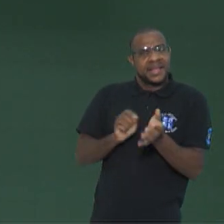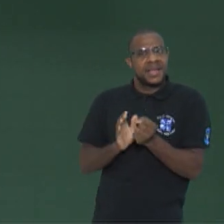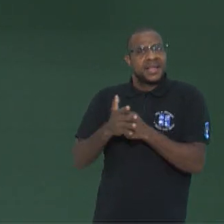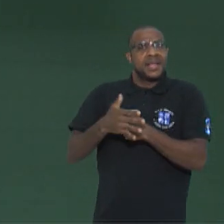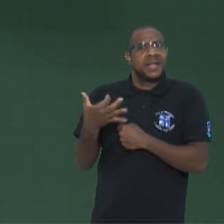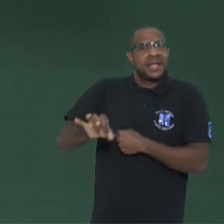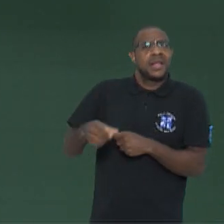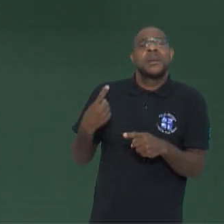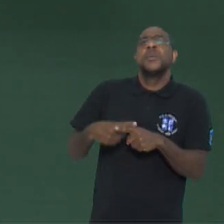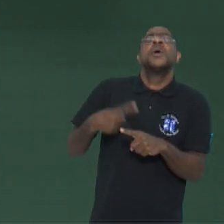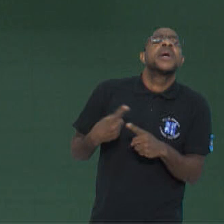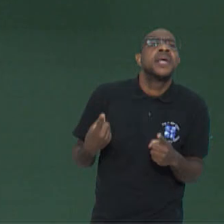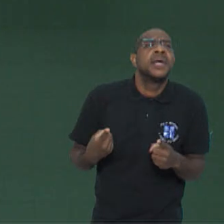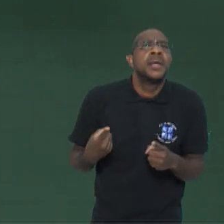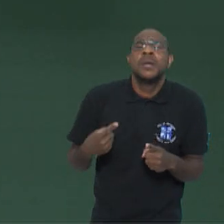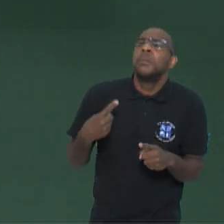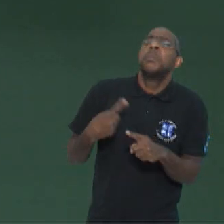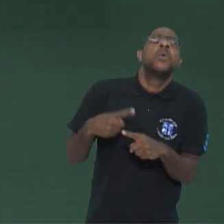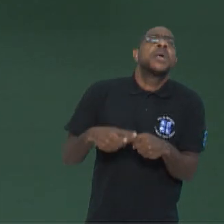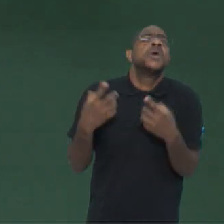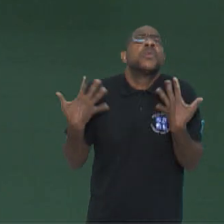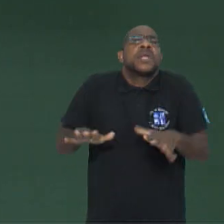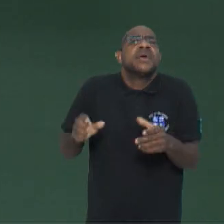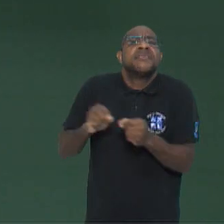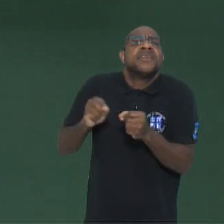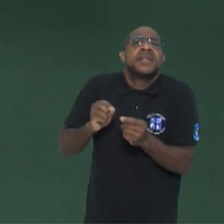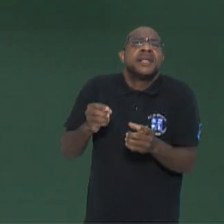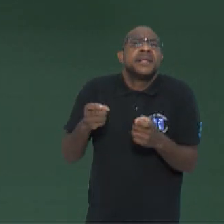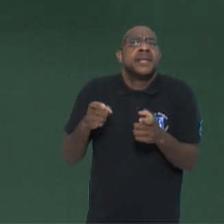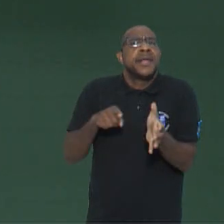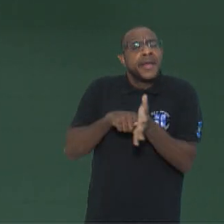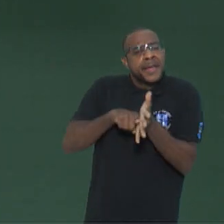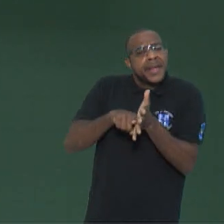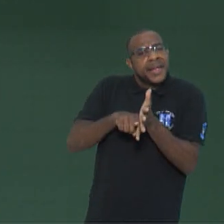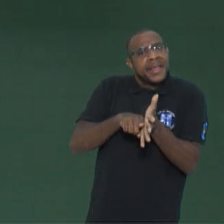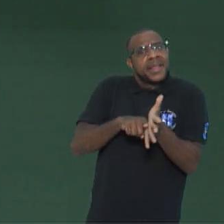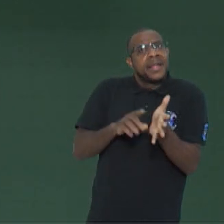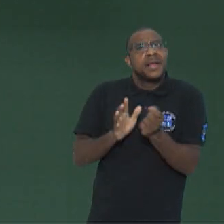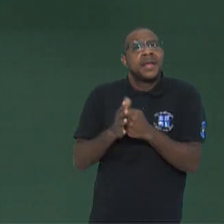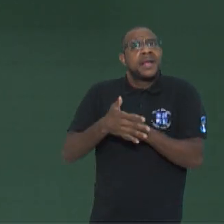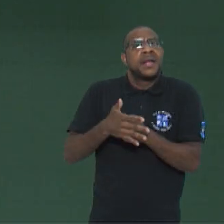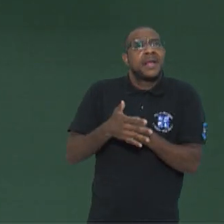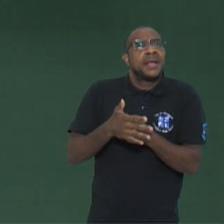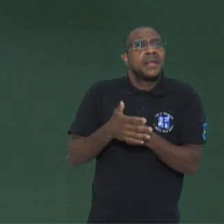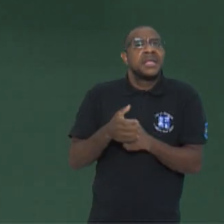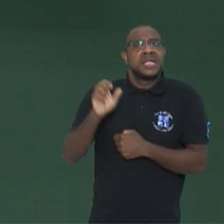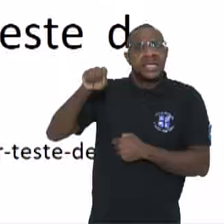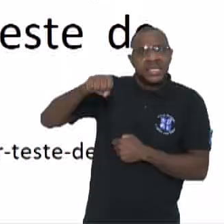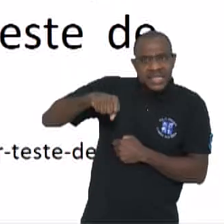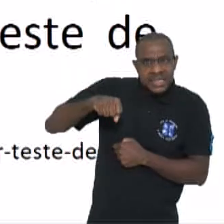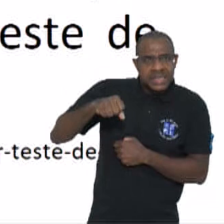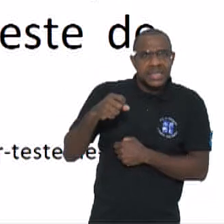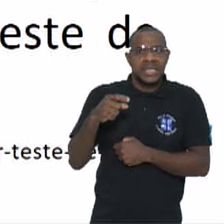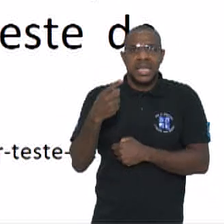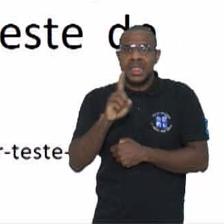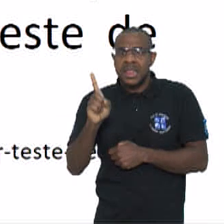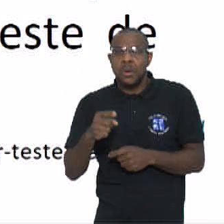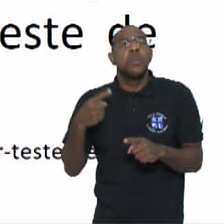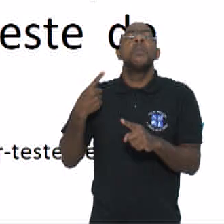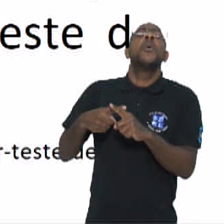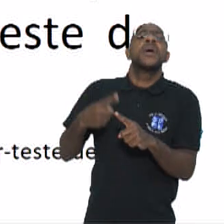por quê? Qual é o motivo? Dá para saber? Sim, não e por quê?